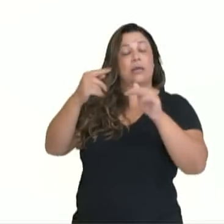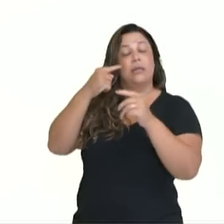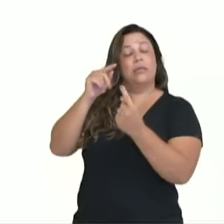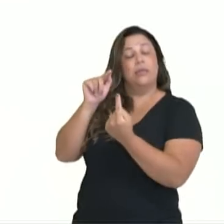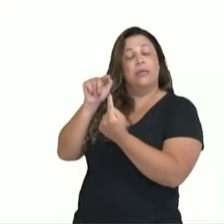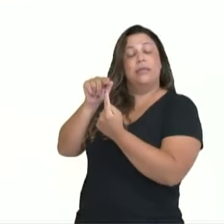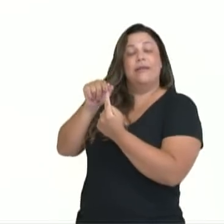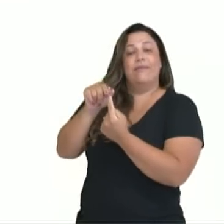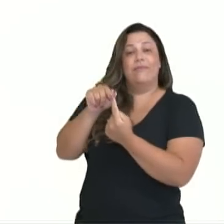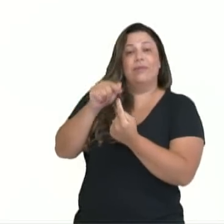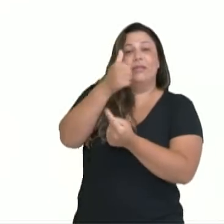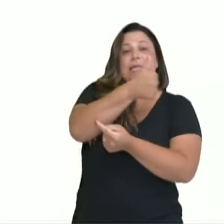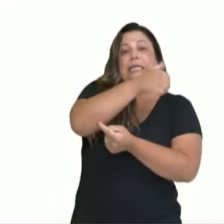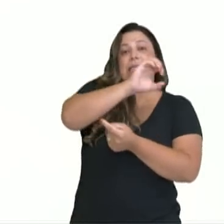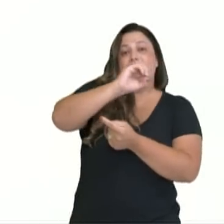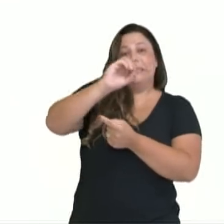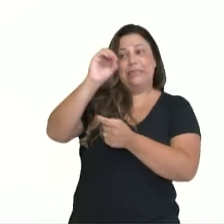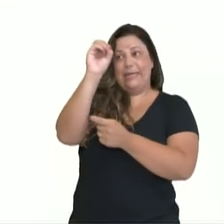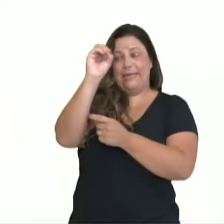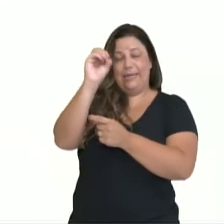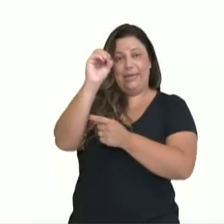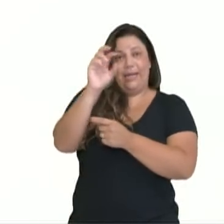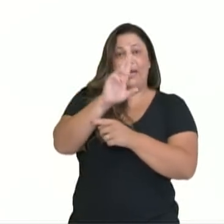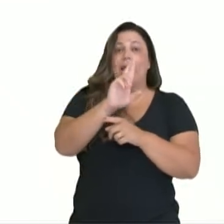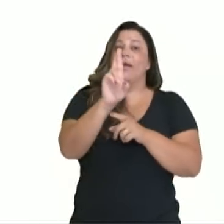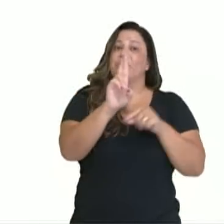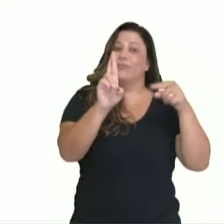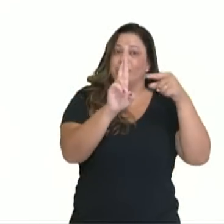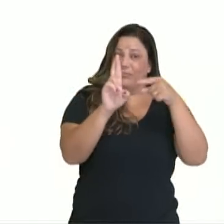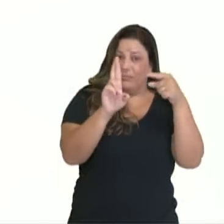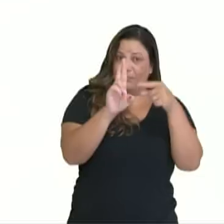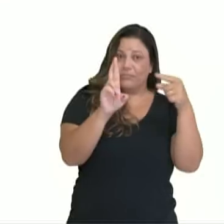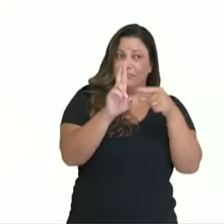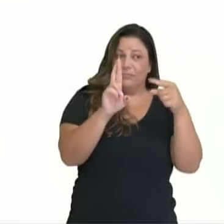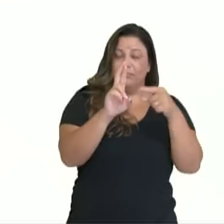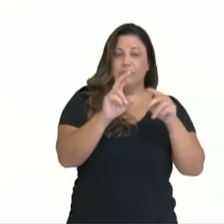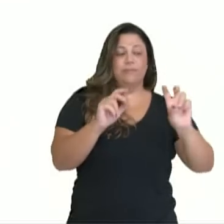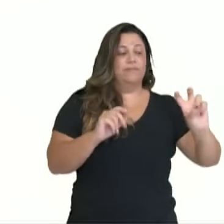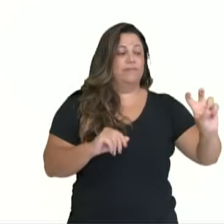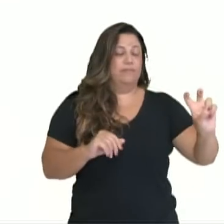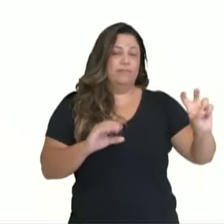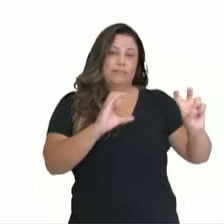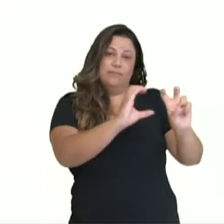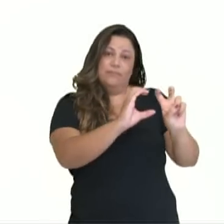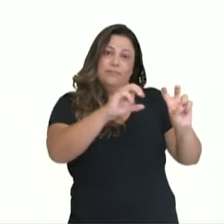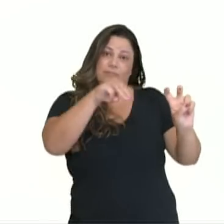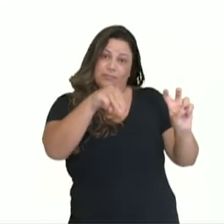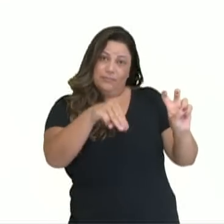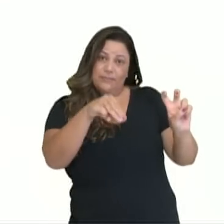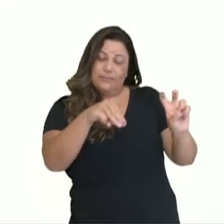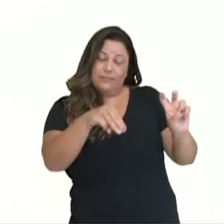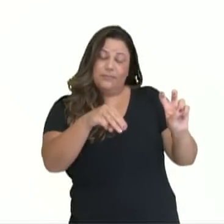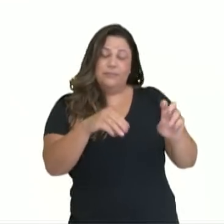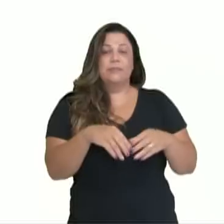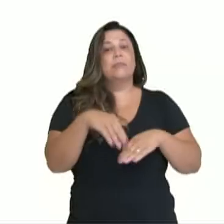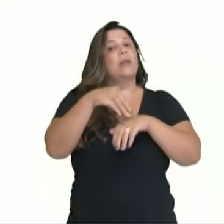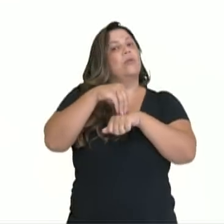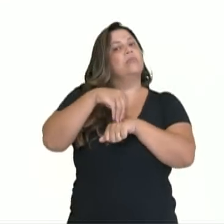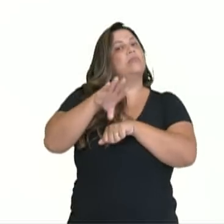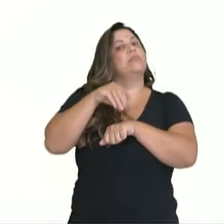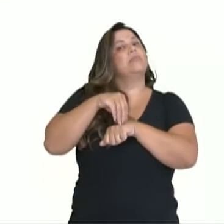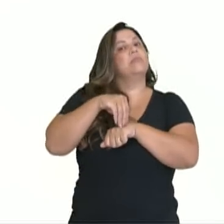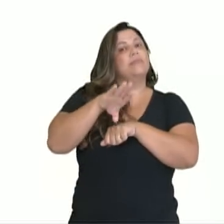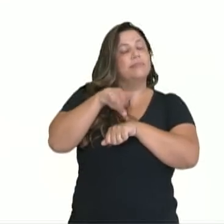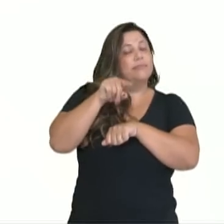que mede 100 graus e o raio da circunferência é 5 centímetros. Então, veja, uma dica que eu vou deixar para